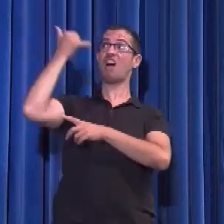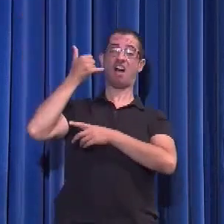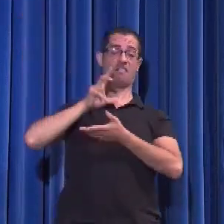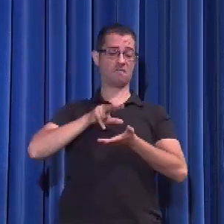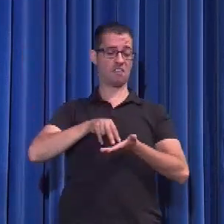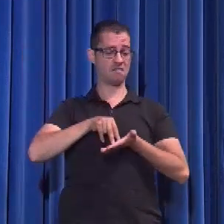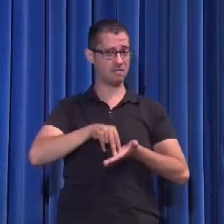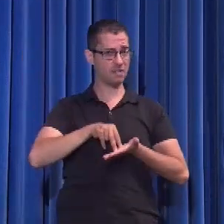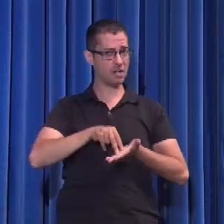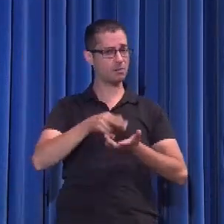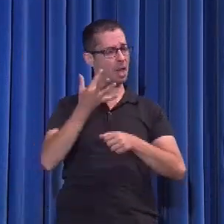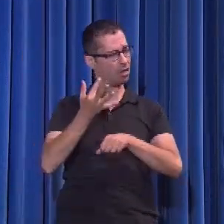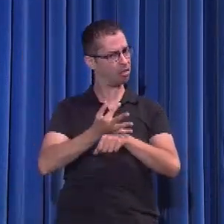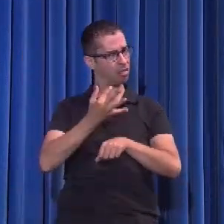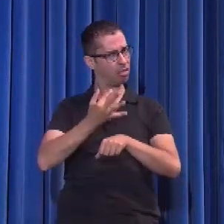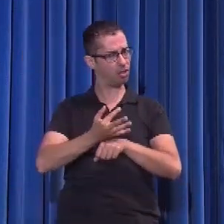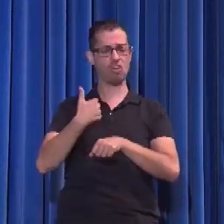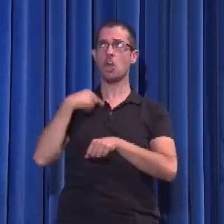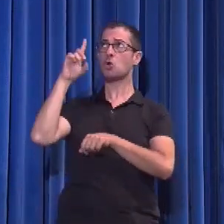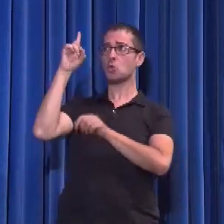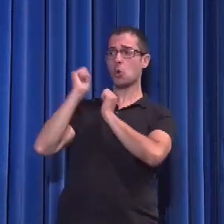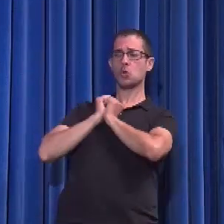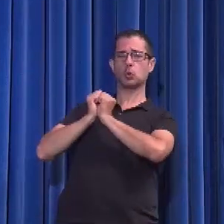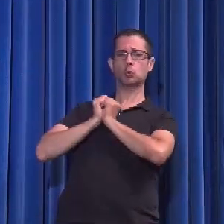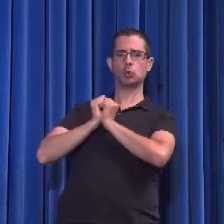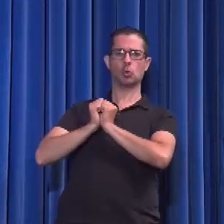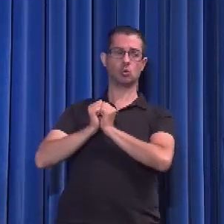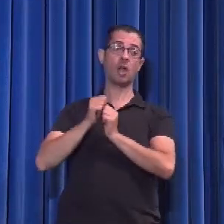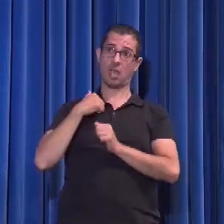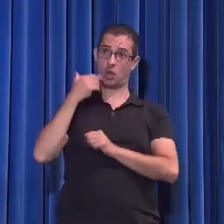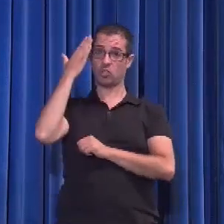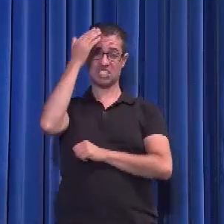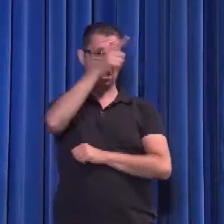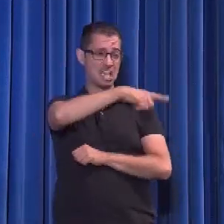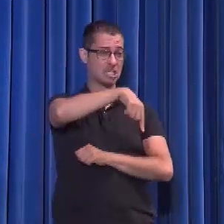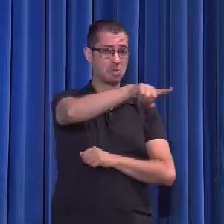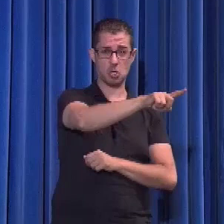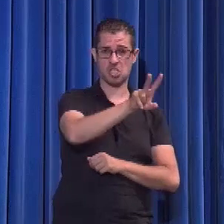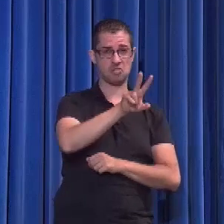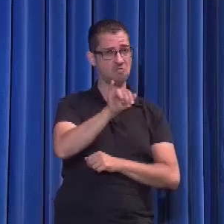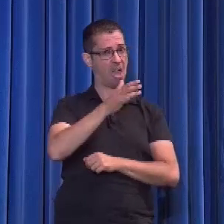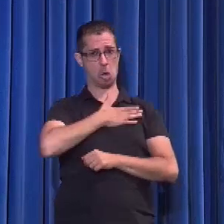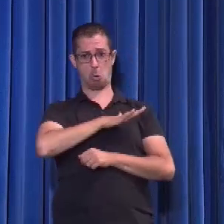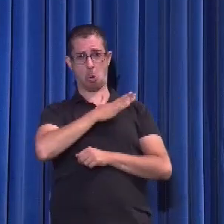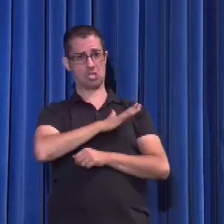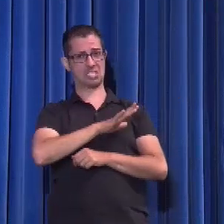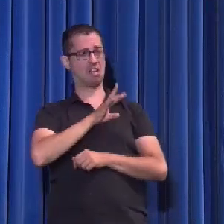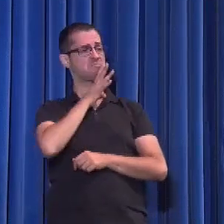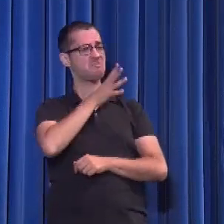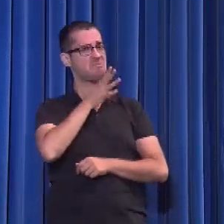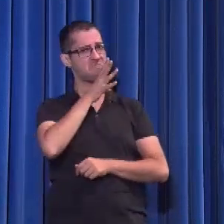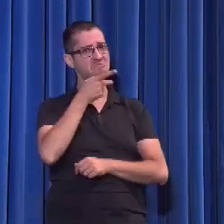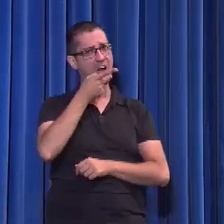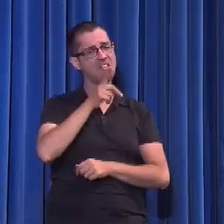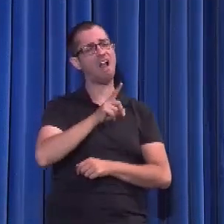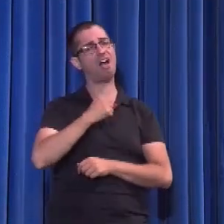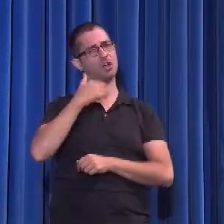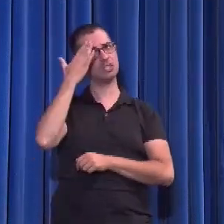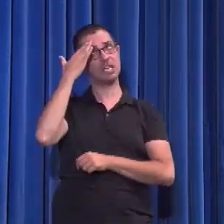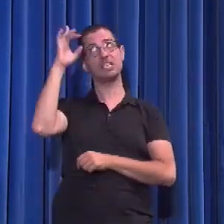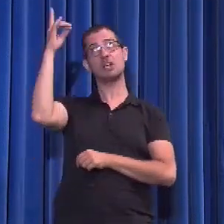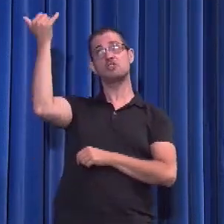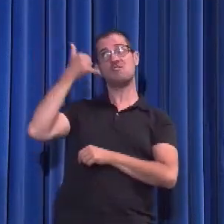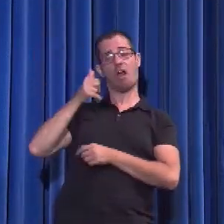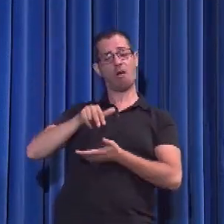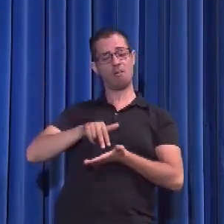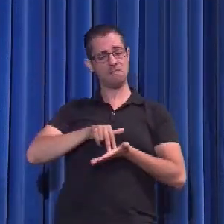sou com você. Eu sei que eles não vão gostar do que você vai dizer, do que eu digo para você dizer ao povo. Mas você continue firme, não